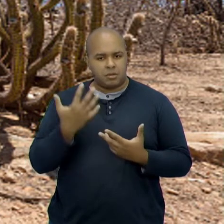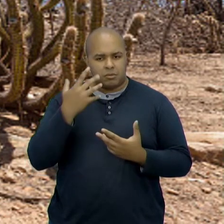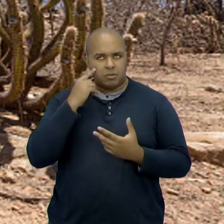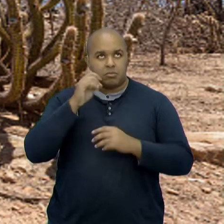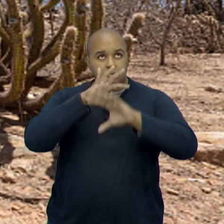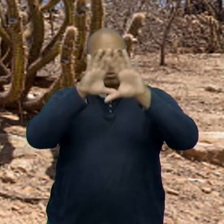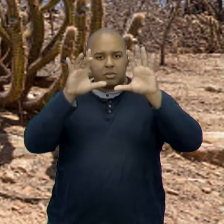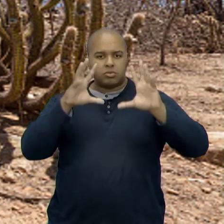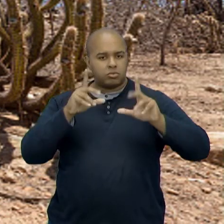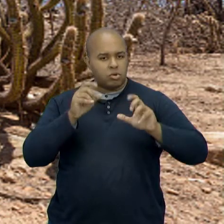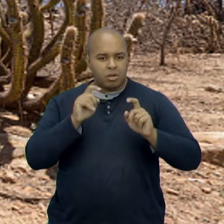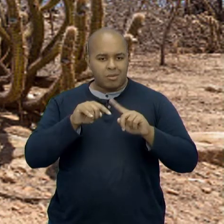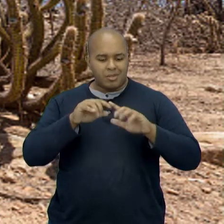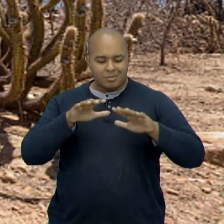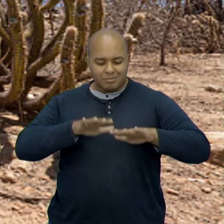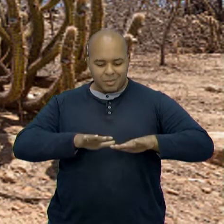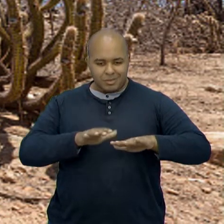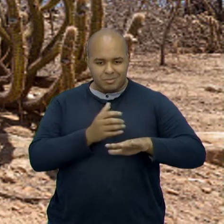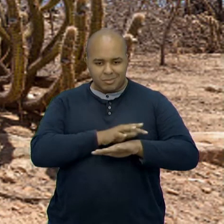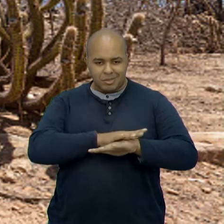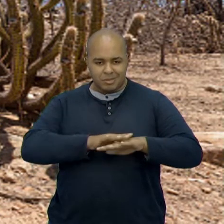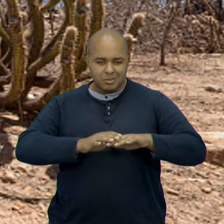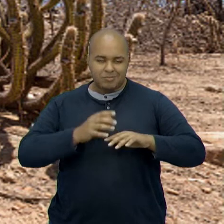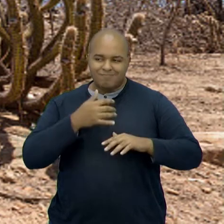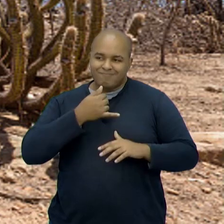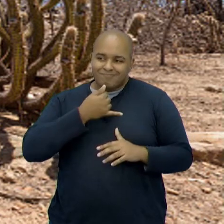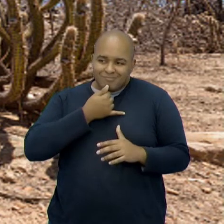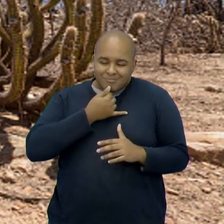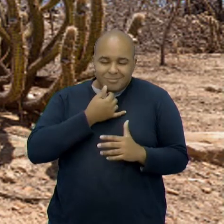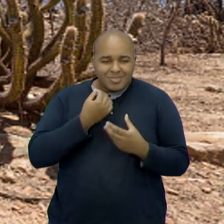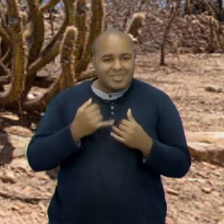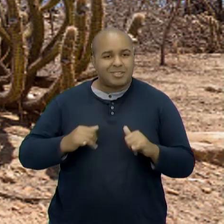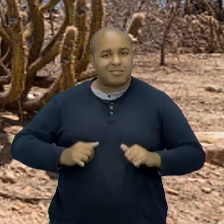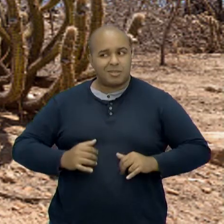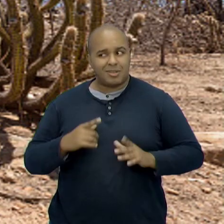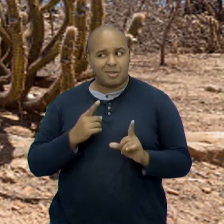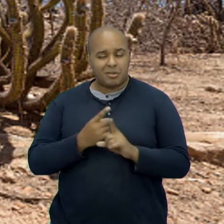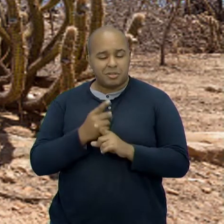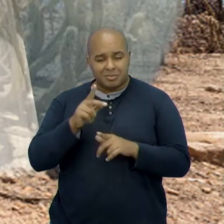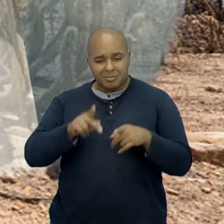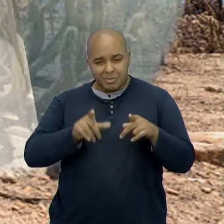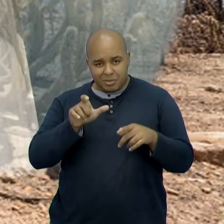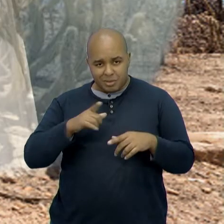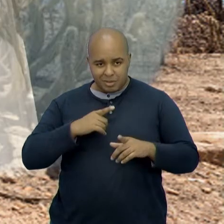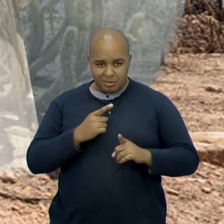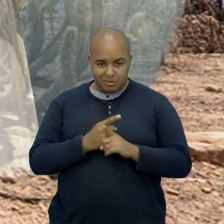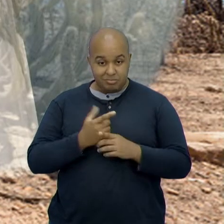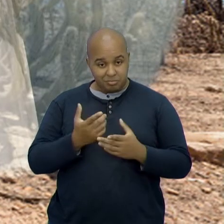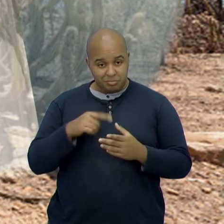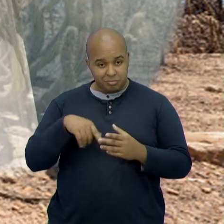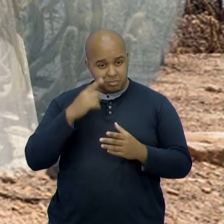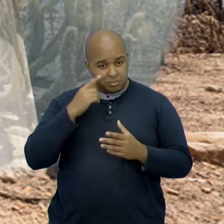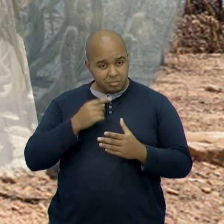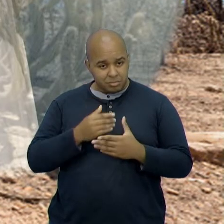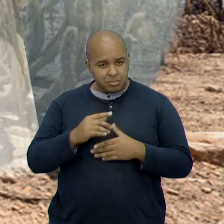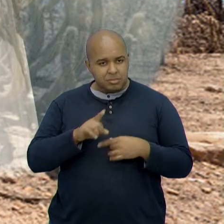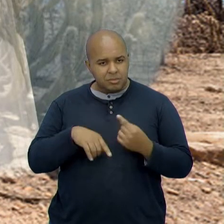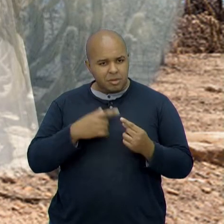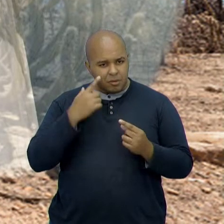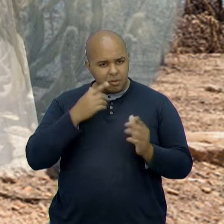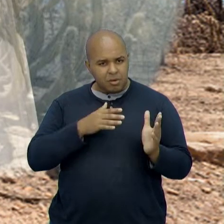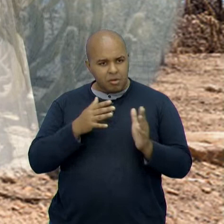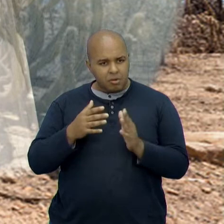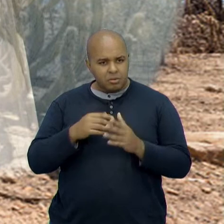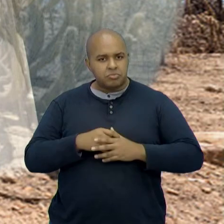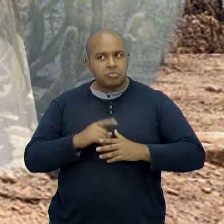do céu é tudo bem, mas contrasta com a tristeza e do sofrimento desse povo. Então esse é o início. Aí vamos lá,